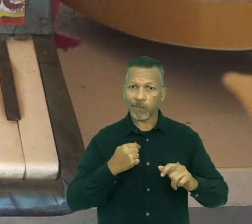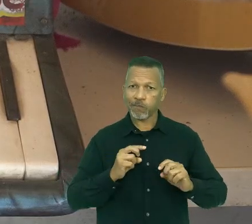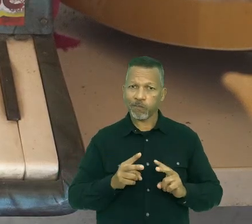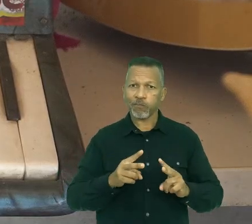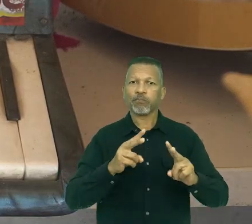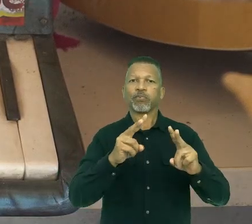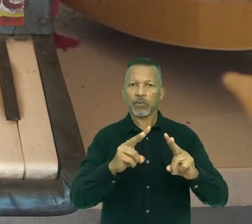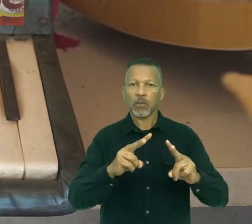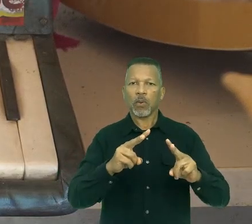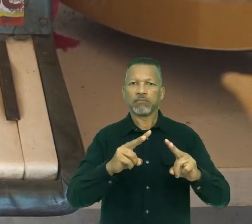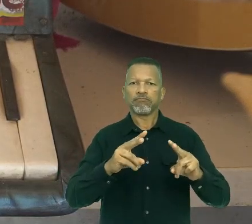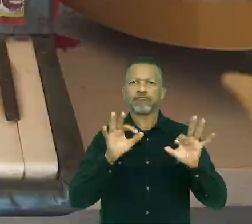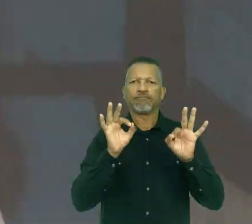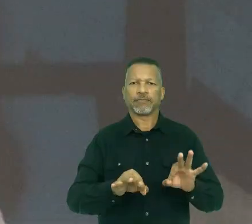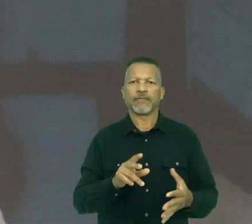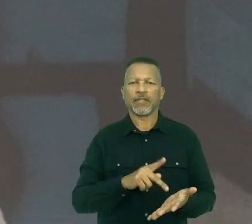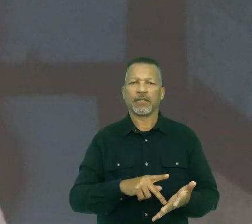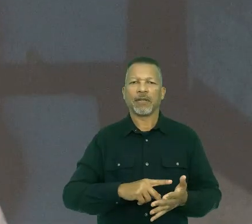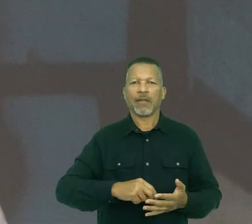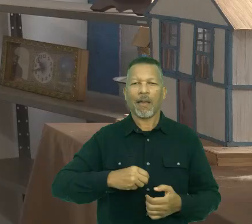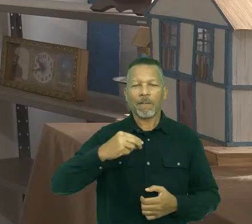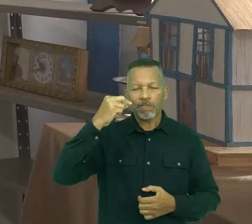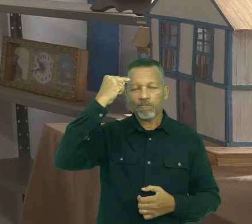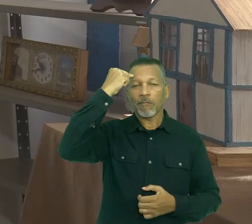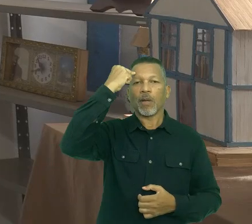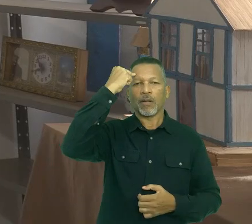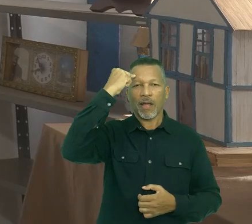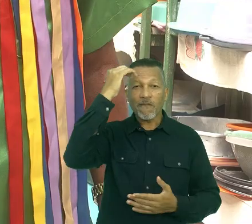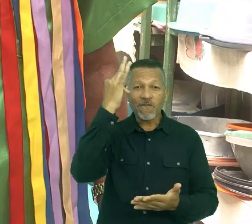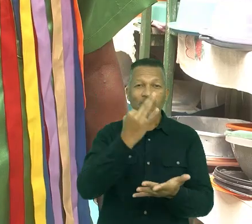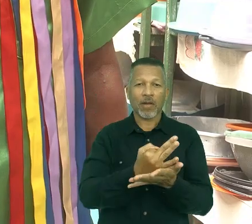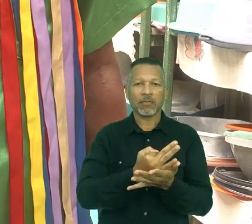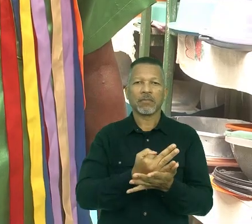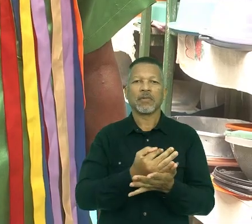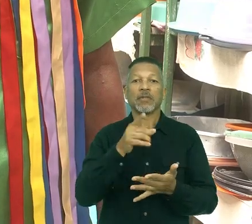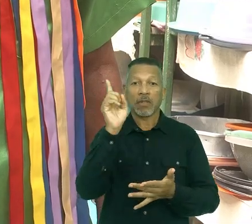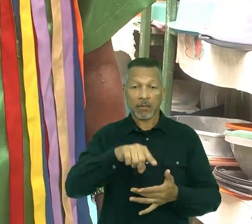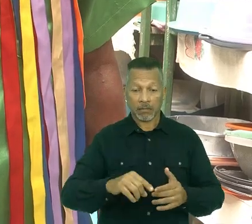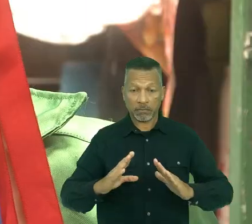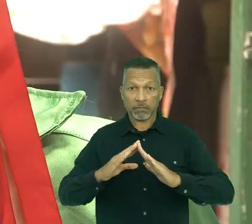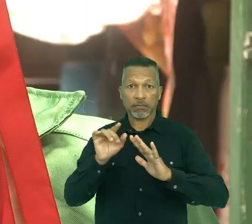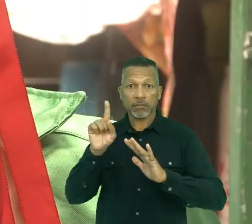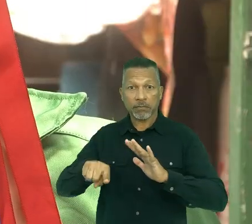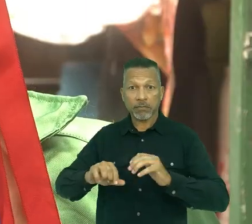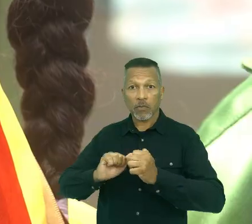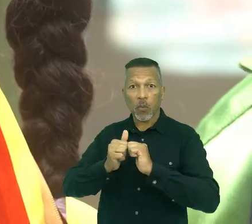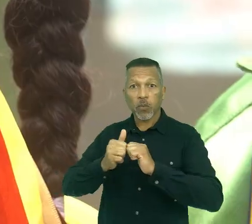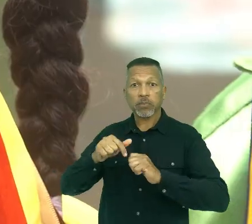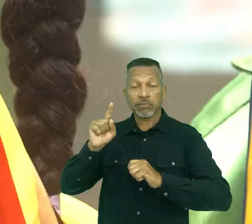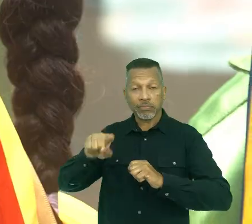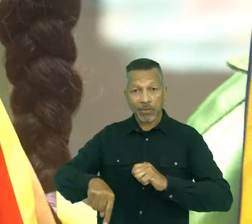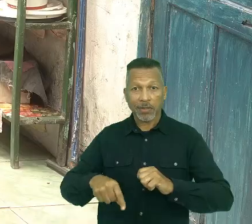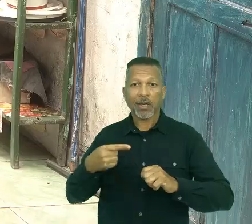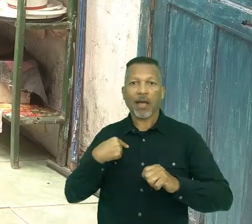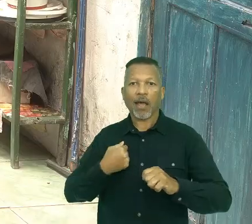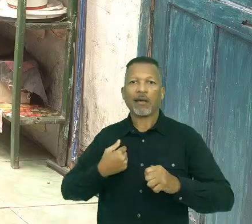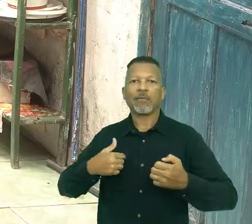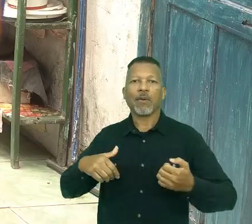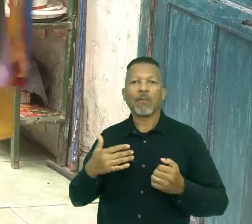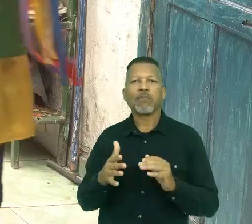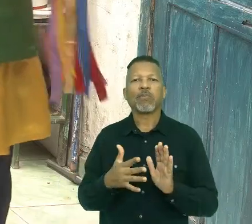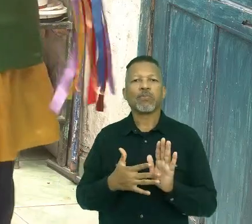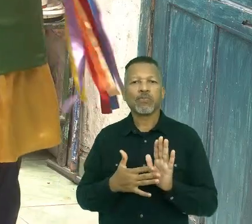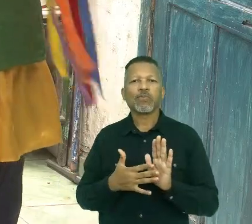a materialidade. É memória, é fé. Na casa desta família de congadeiros, é no ritmo